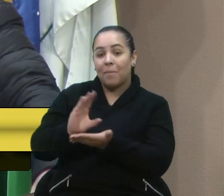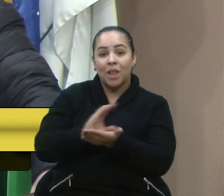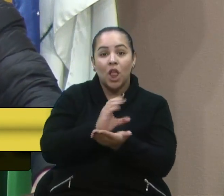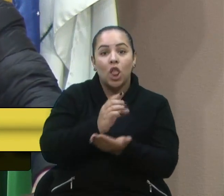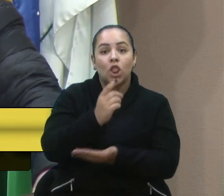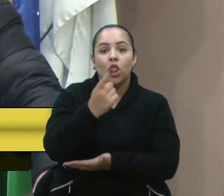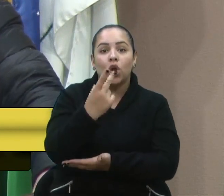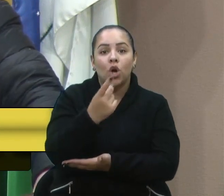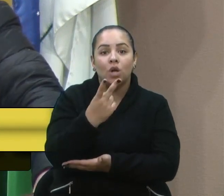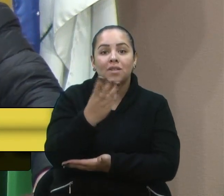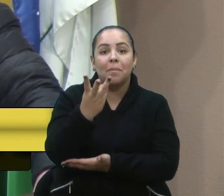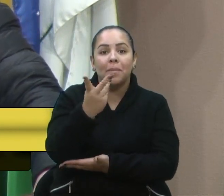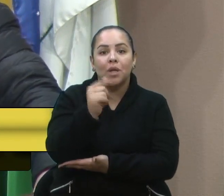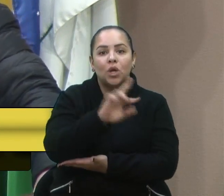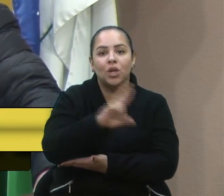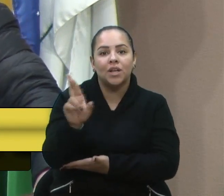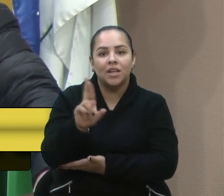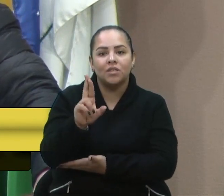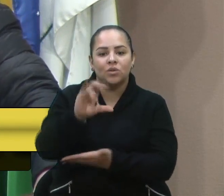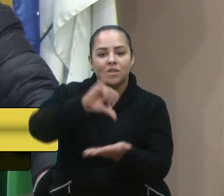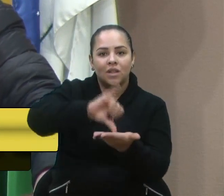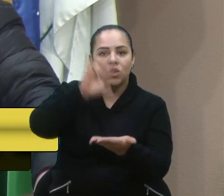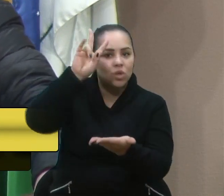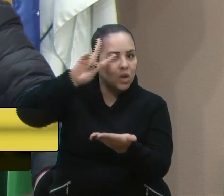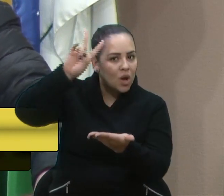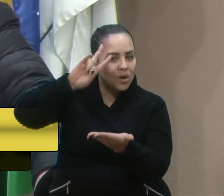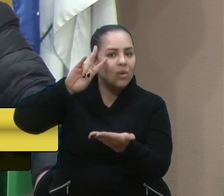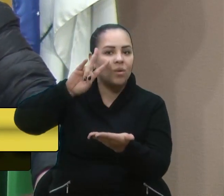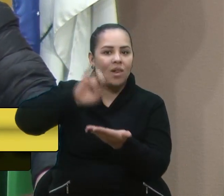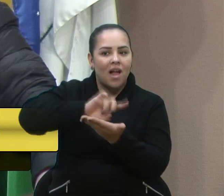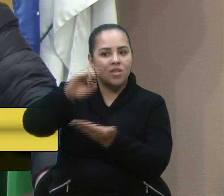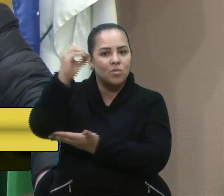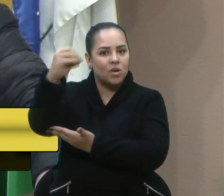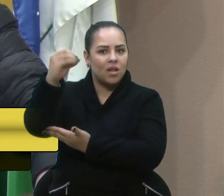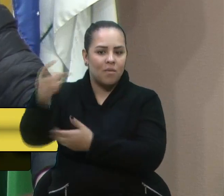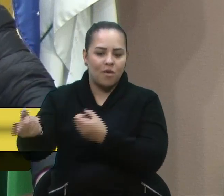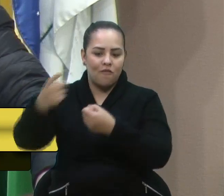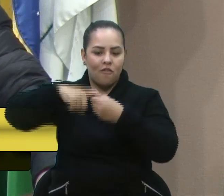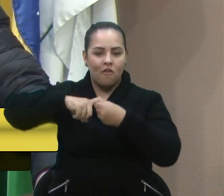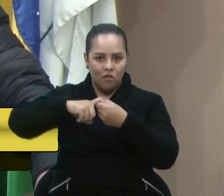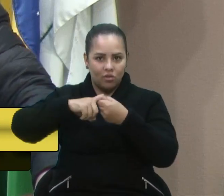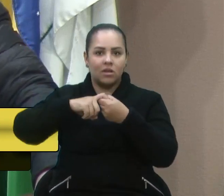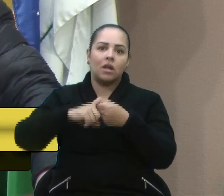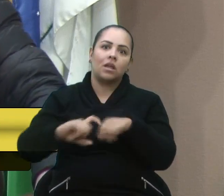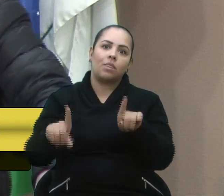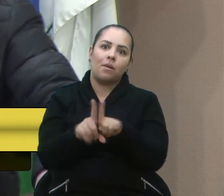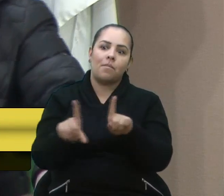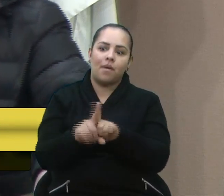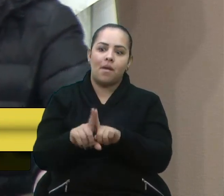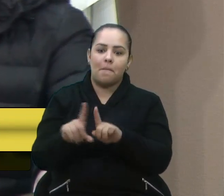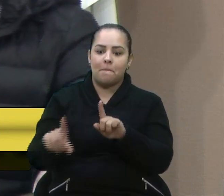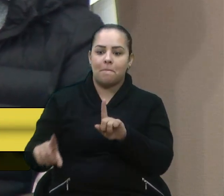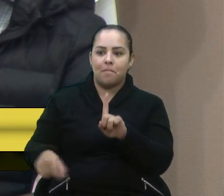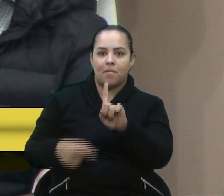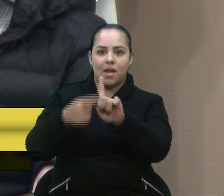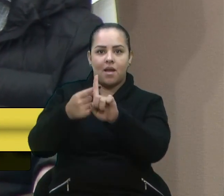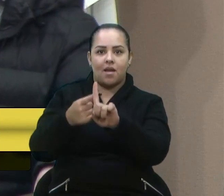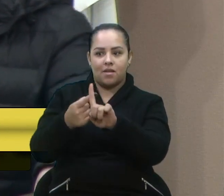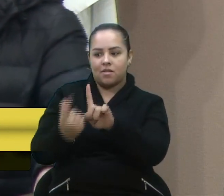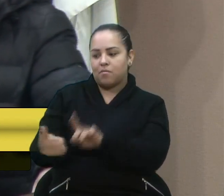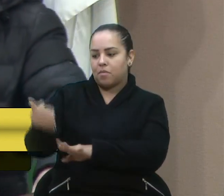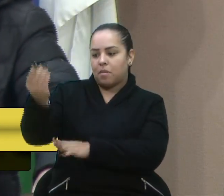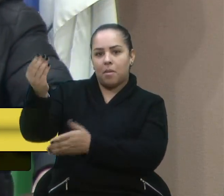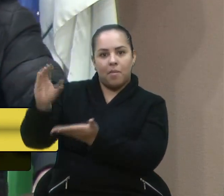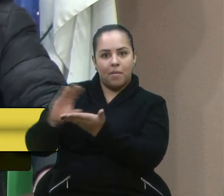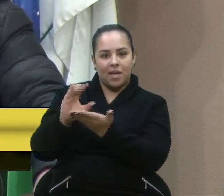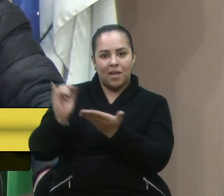no centro histórico da capital para recuperação e já, obviamente, prevendo um retorno muito maior, né, na geração de